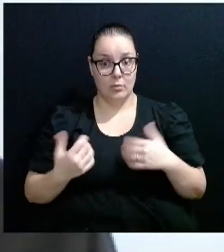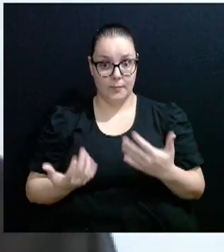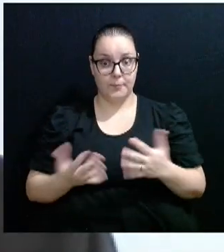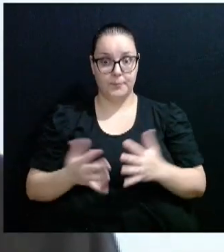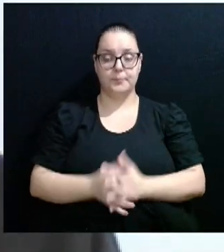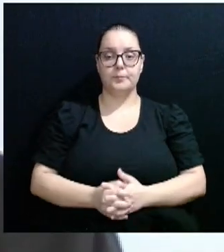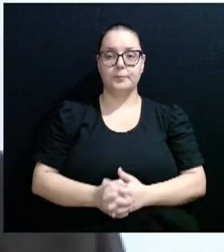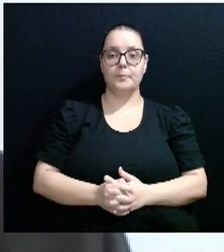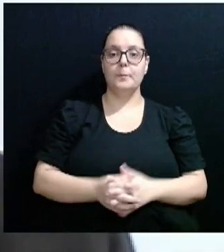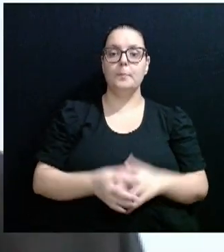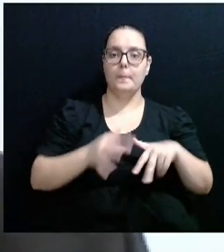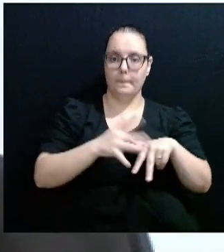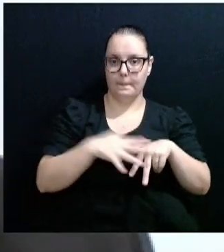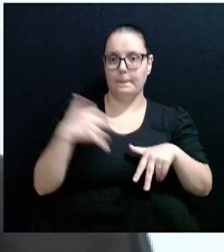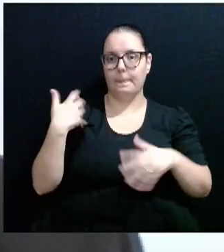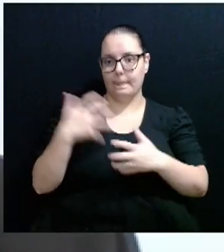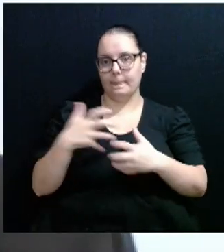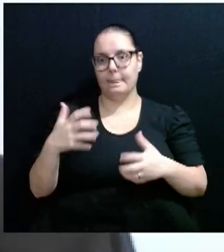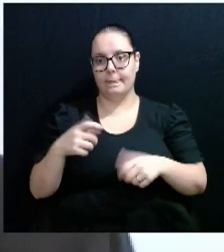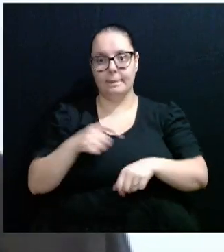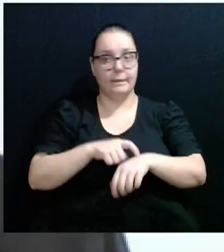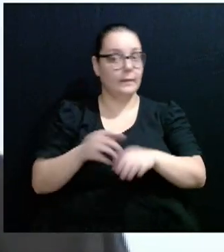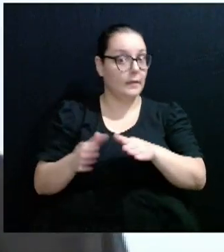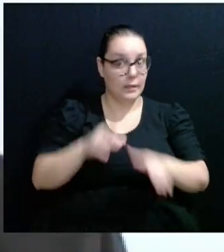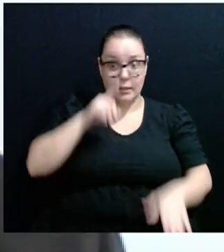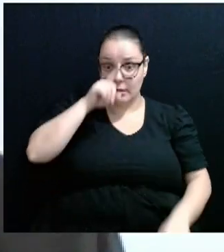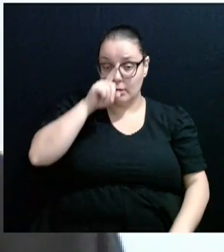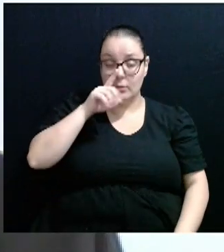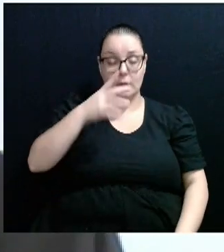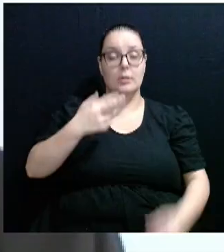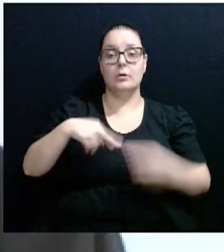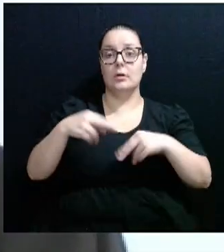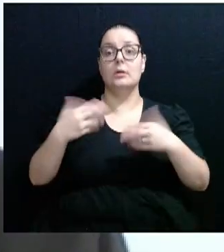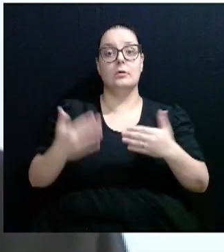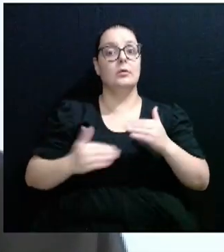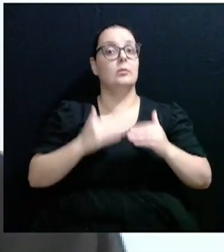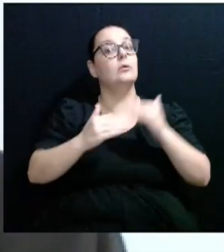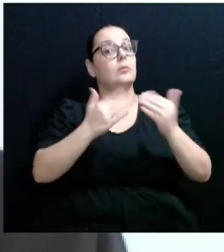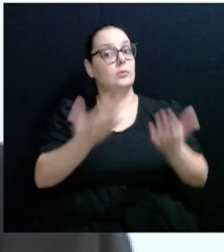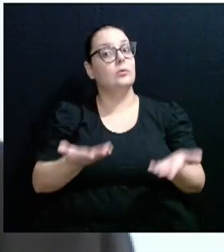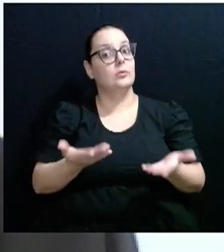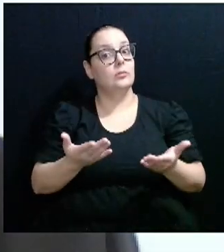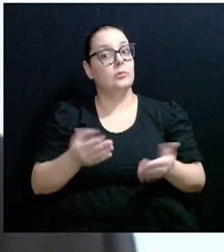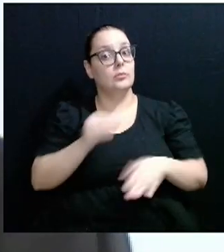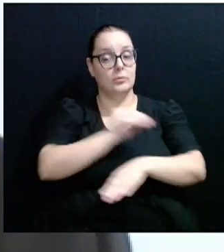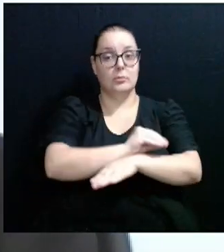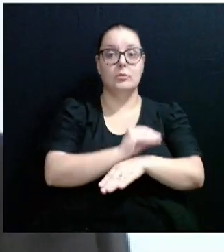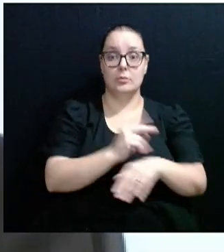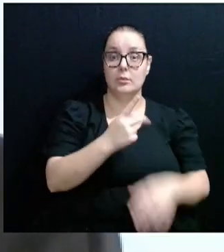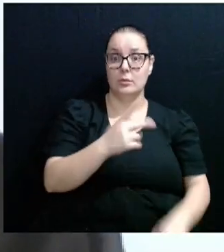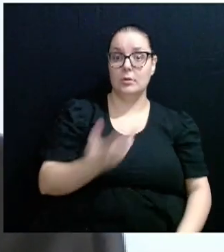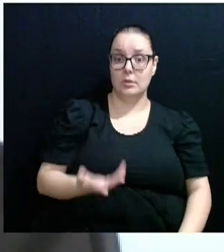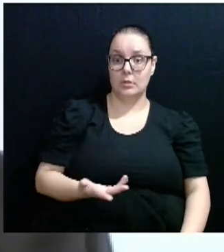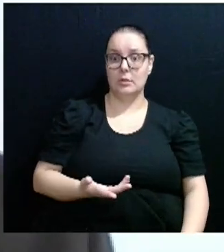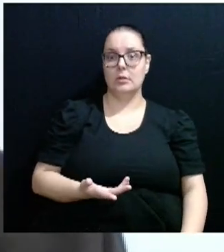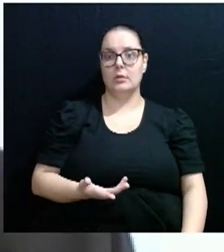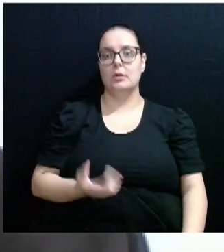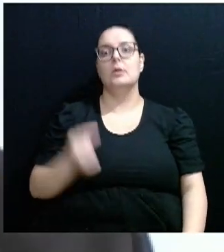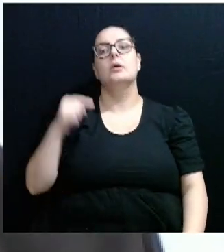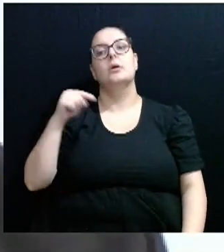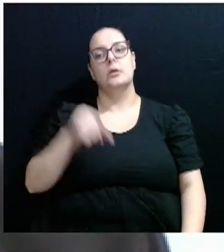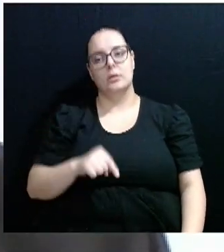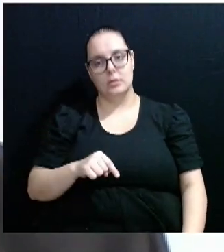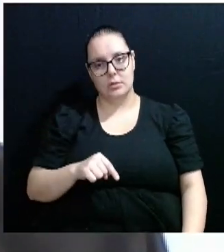paciente idoso em qualquer risco em relação à evolução do cuidado dele, isso já